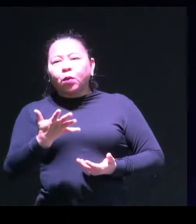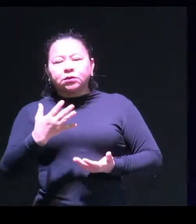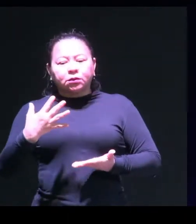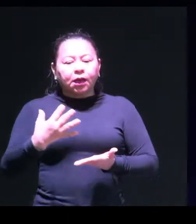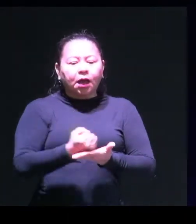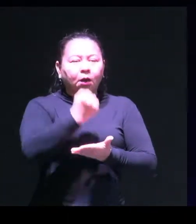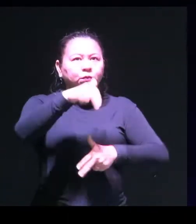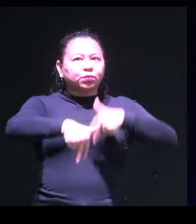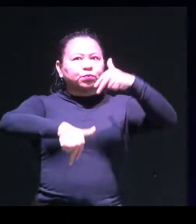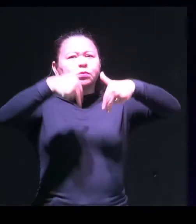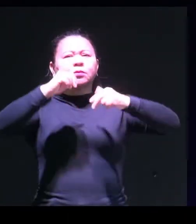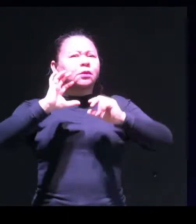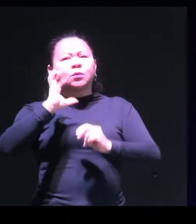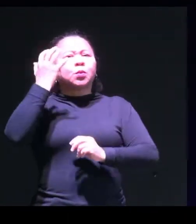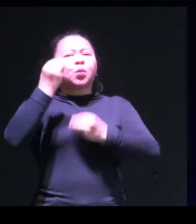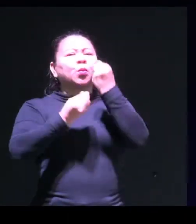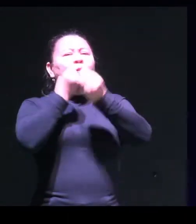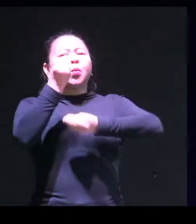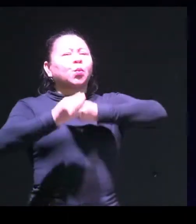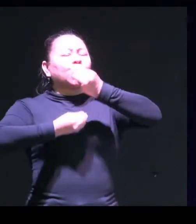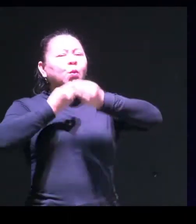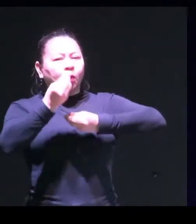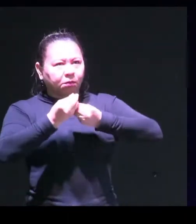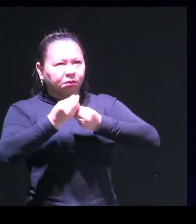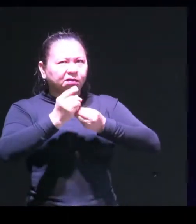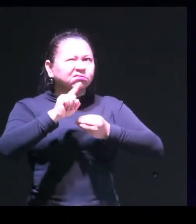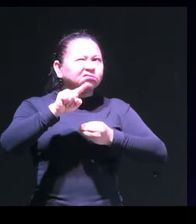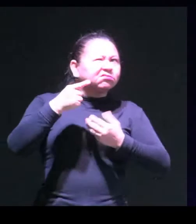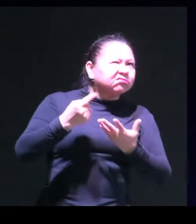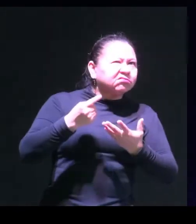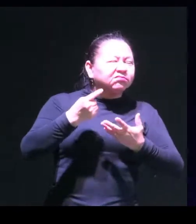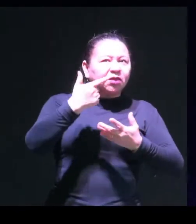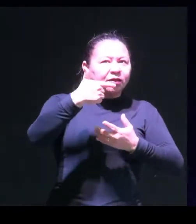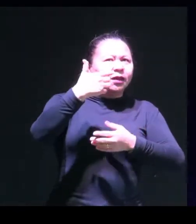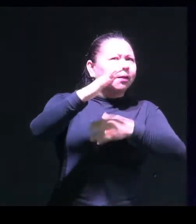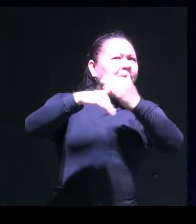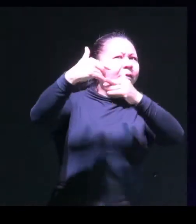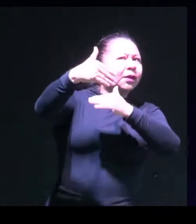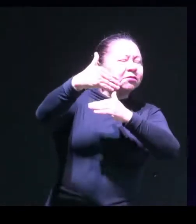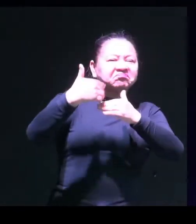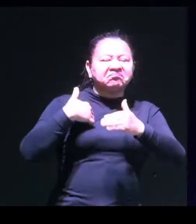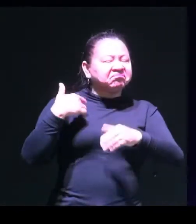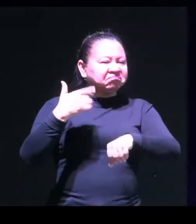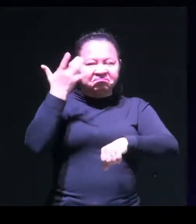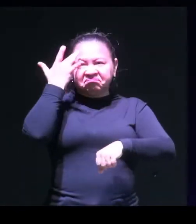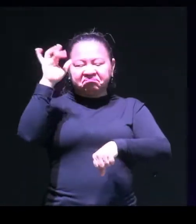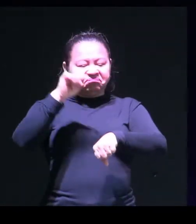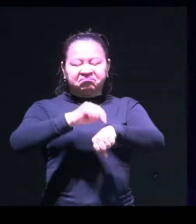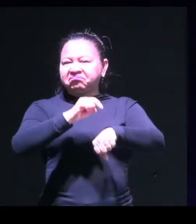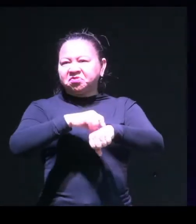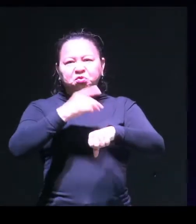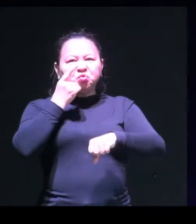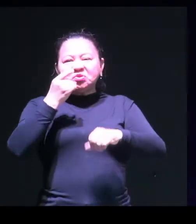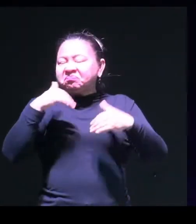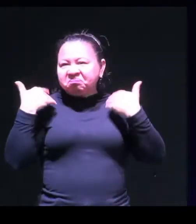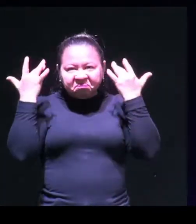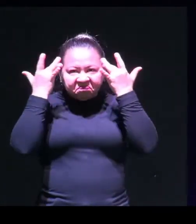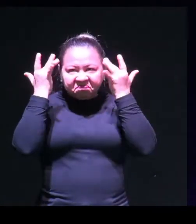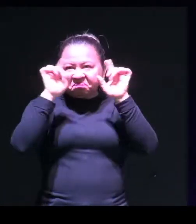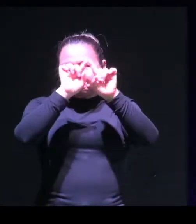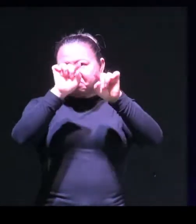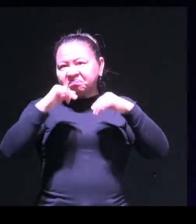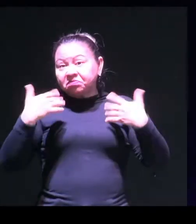arrebatamento acontecerá? Irmãos, vai ser no ano de 1000 ou 2000, estou brincando, não tem data marcada. Quando